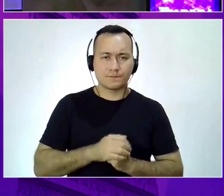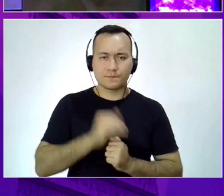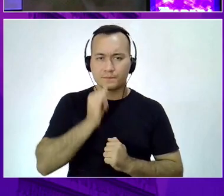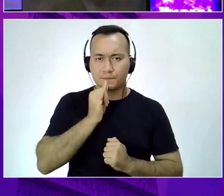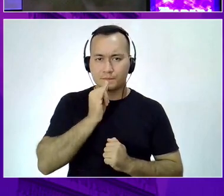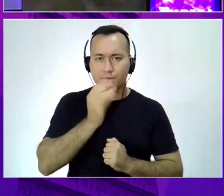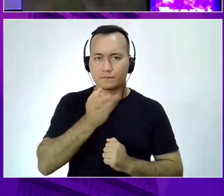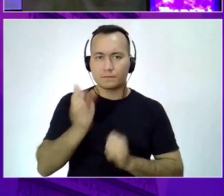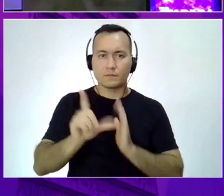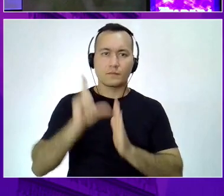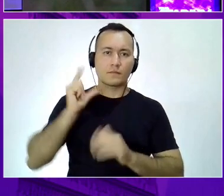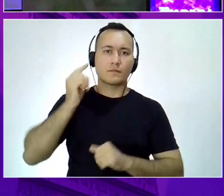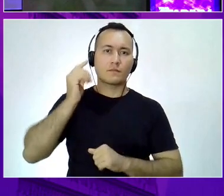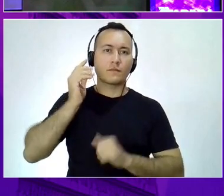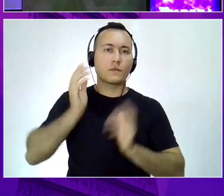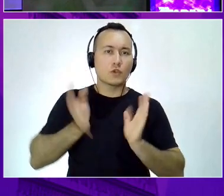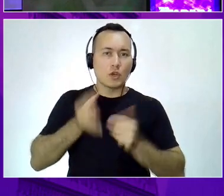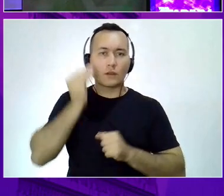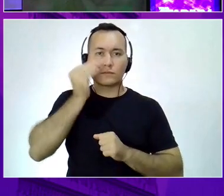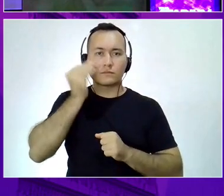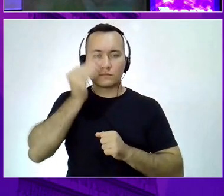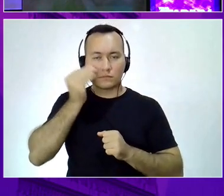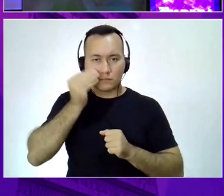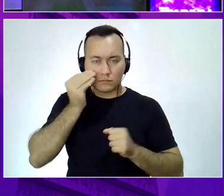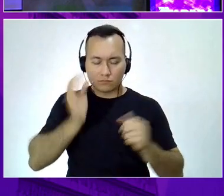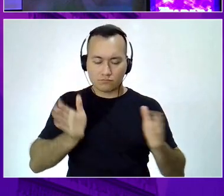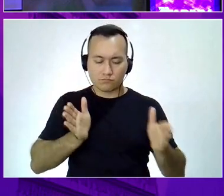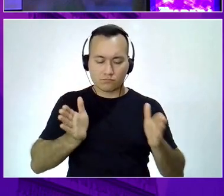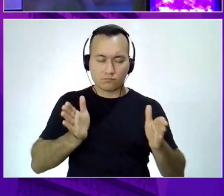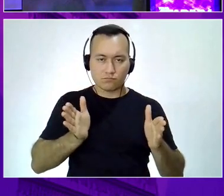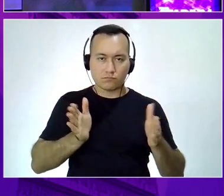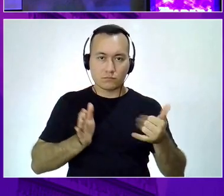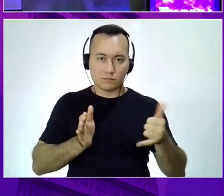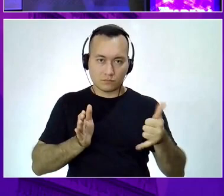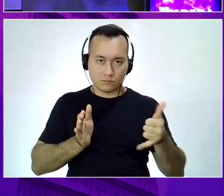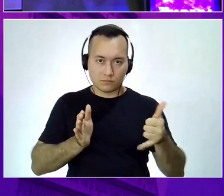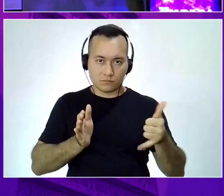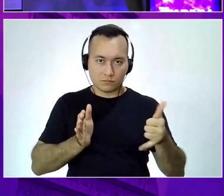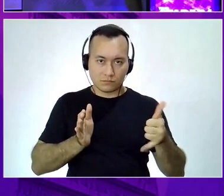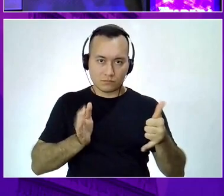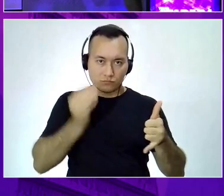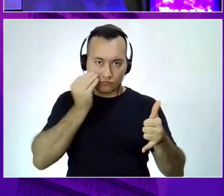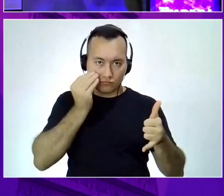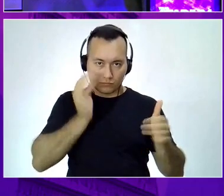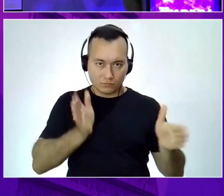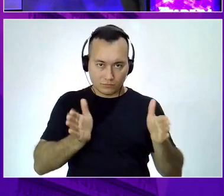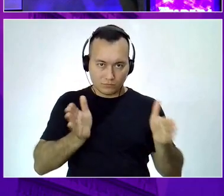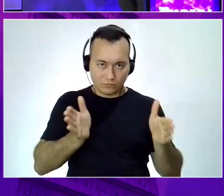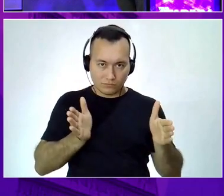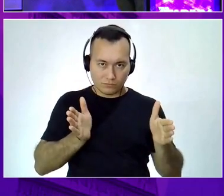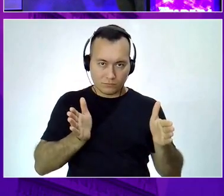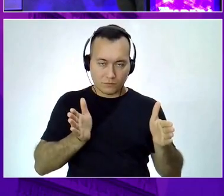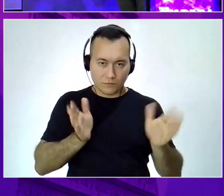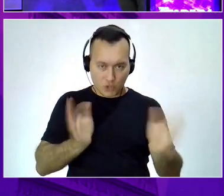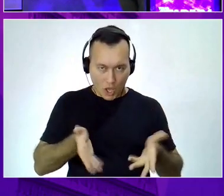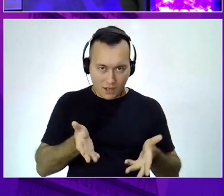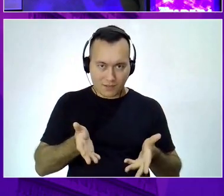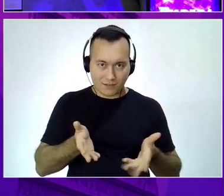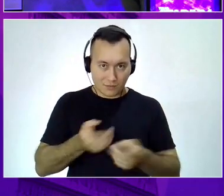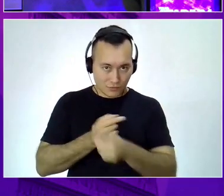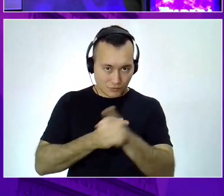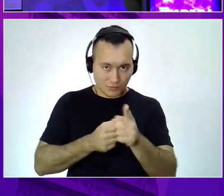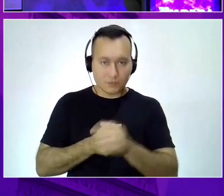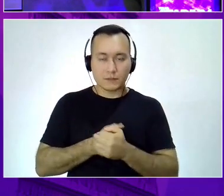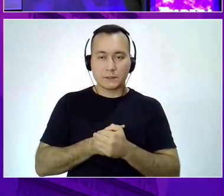testes automatizados de mobile, sabe que mobile é monothread. Então, se você subir uma instância do Appium,